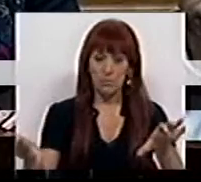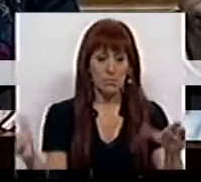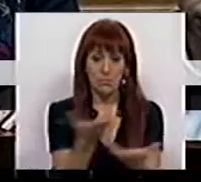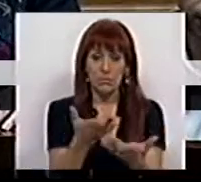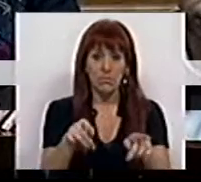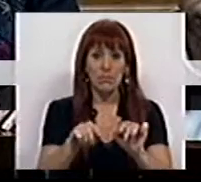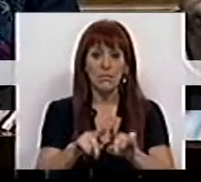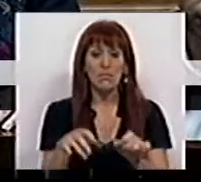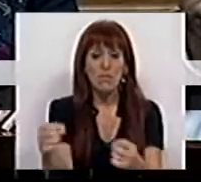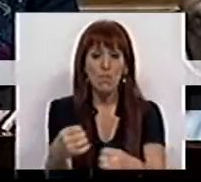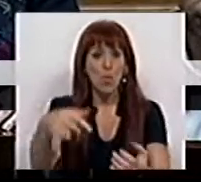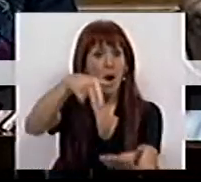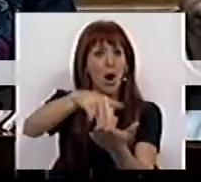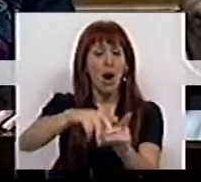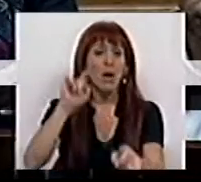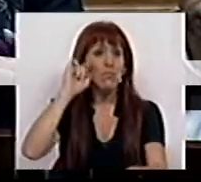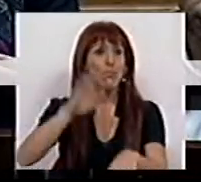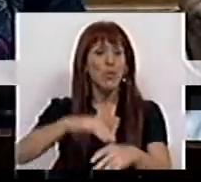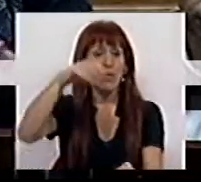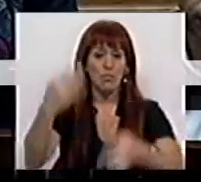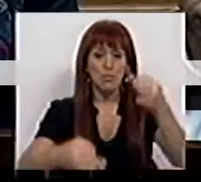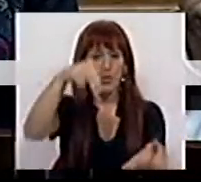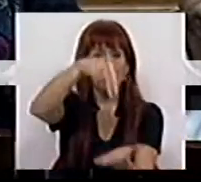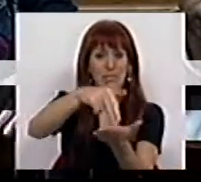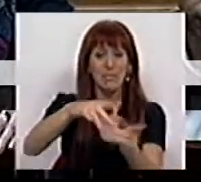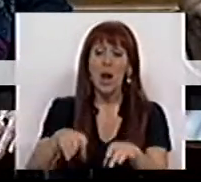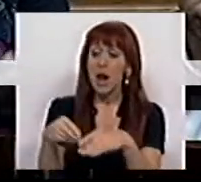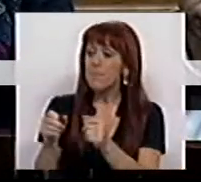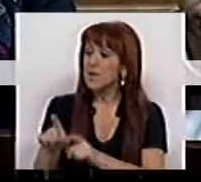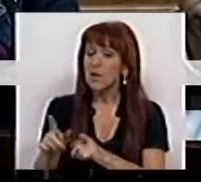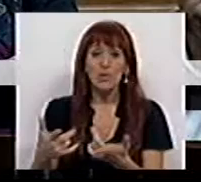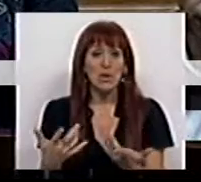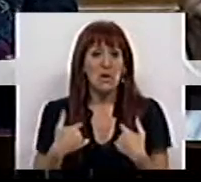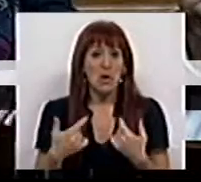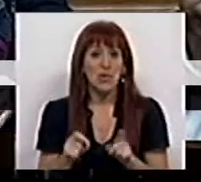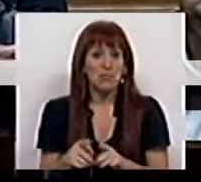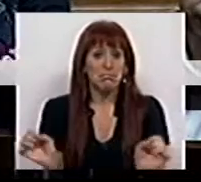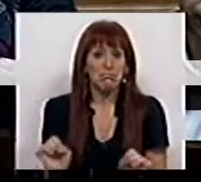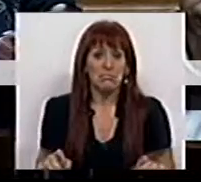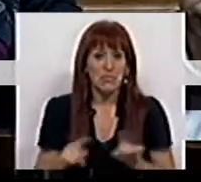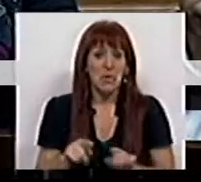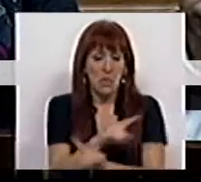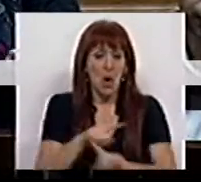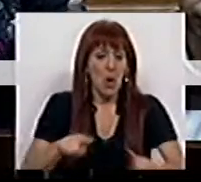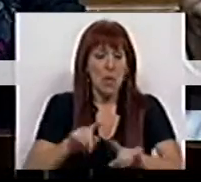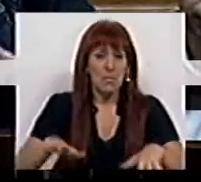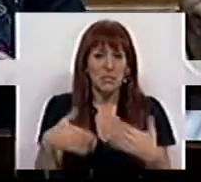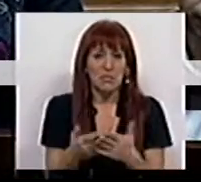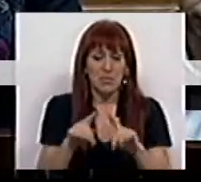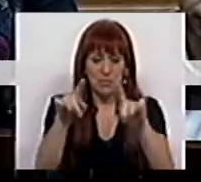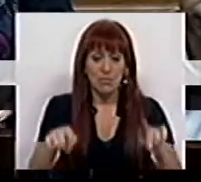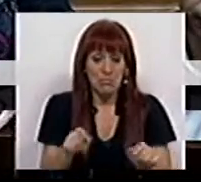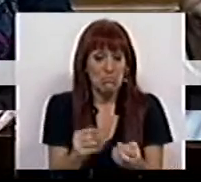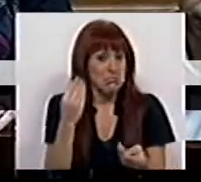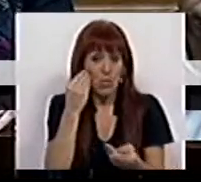que toca à ausência do arguido em julgamento é uma matéria sobre a qual não temos, obviamente, objeções a colocar no quadro em